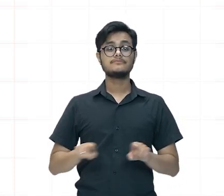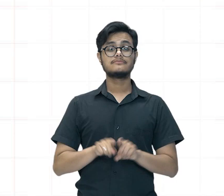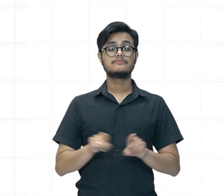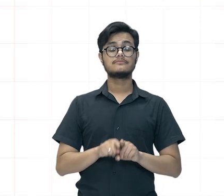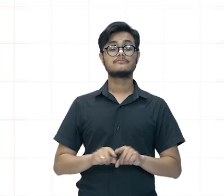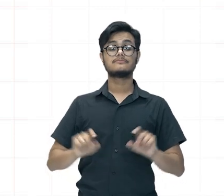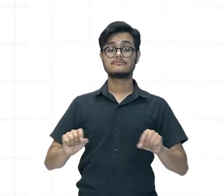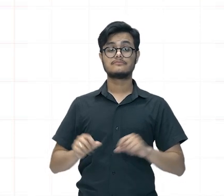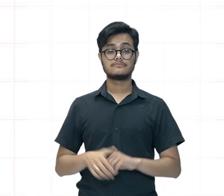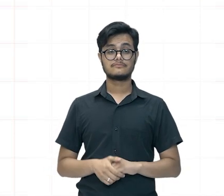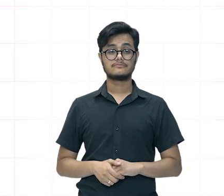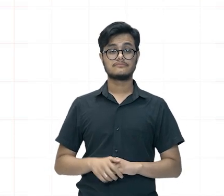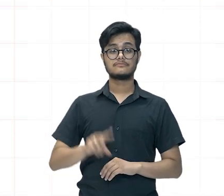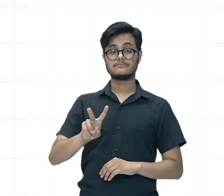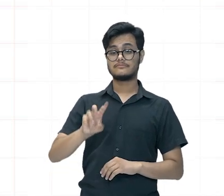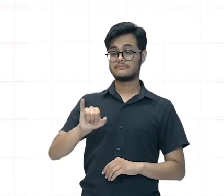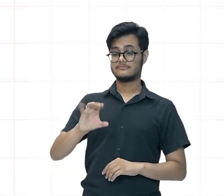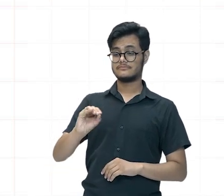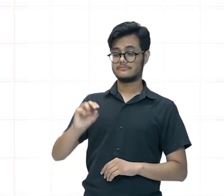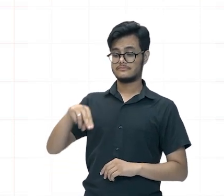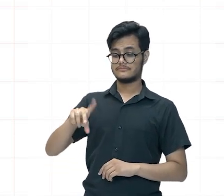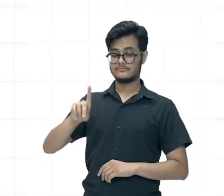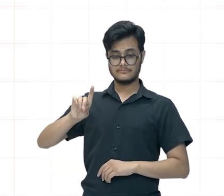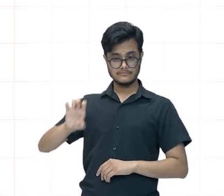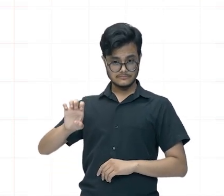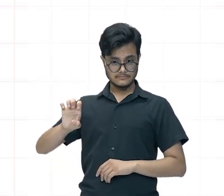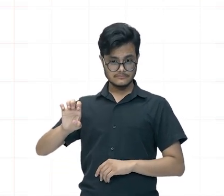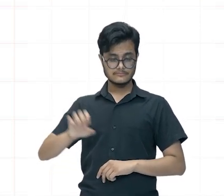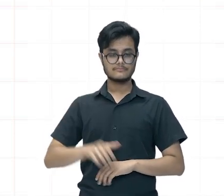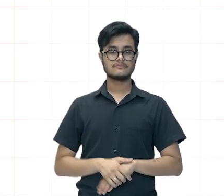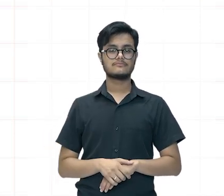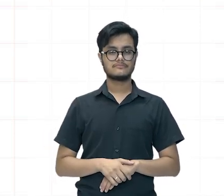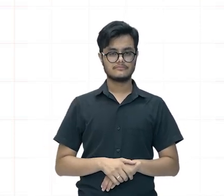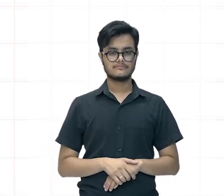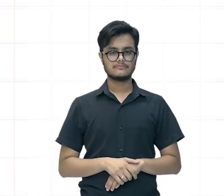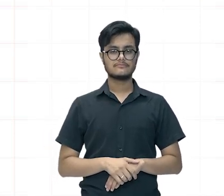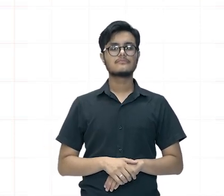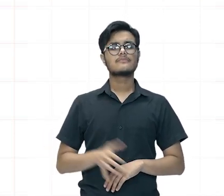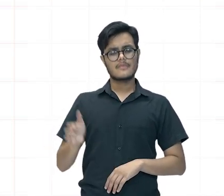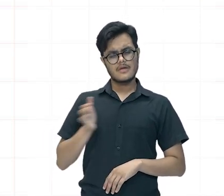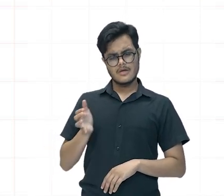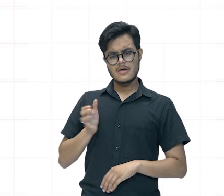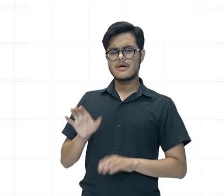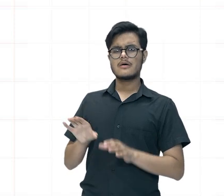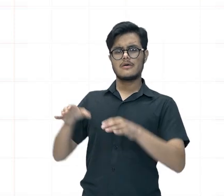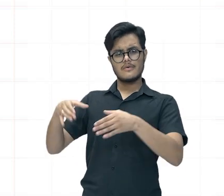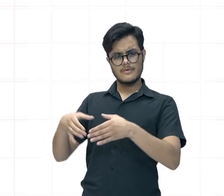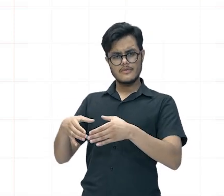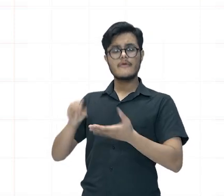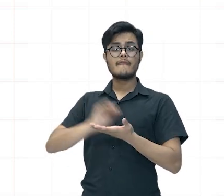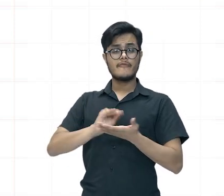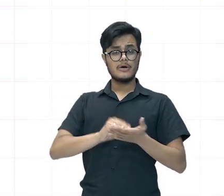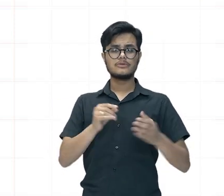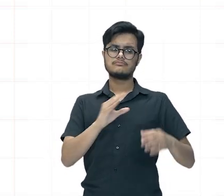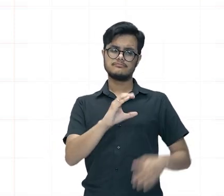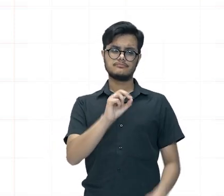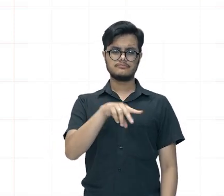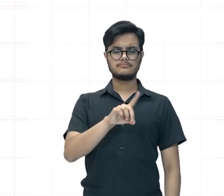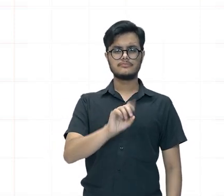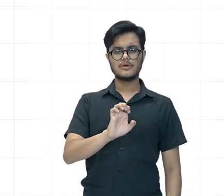quem mais? O visconde, título criado para nobres que, na ausência dos condes,